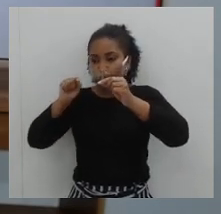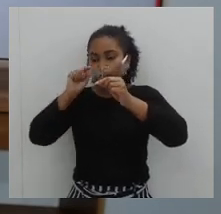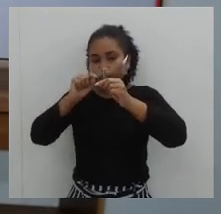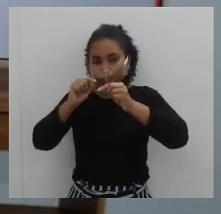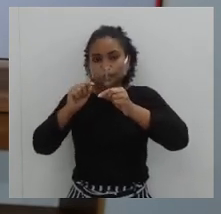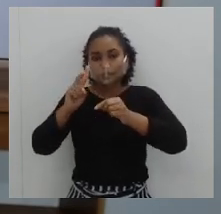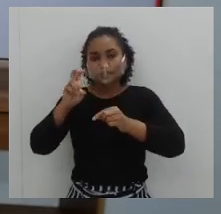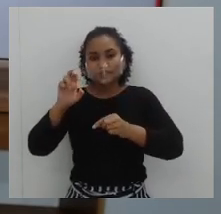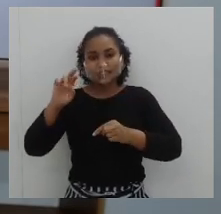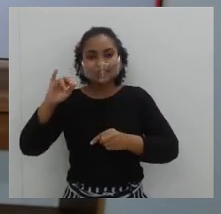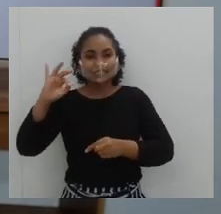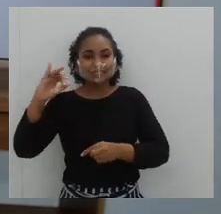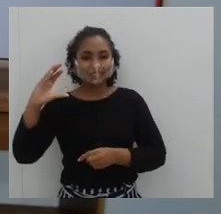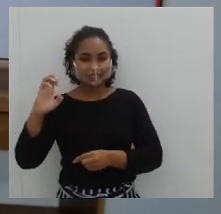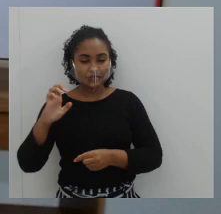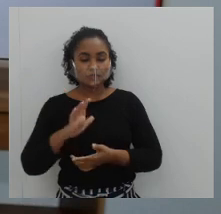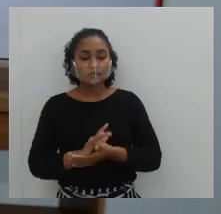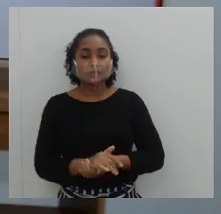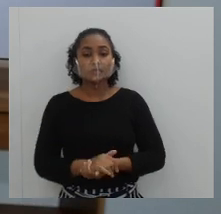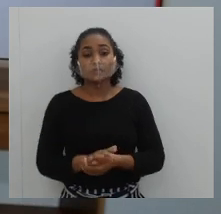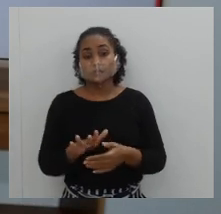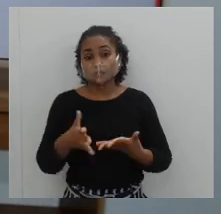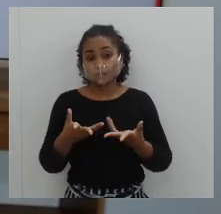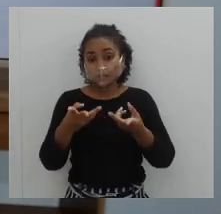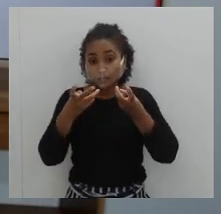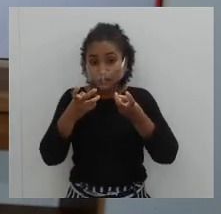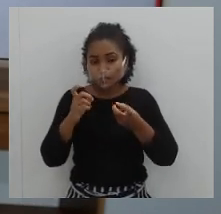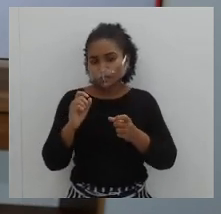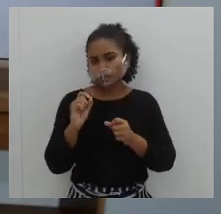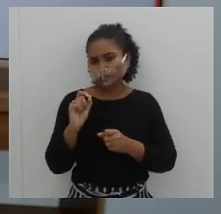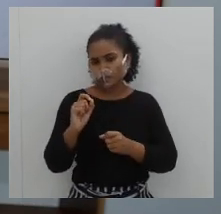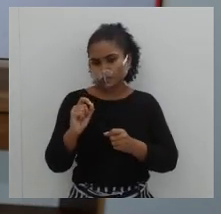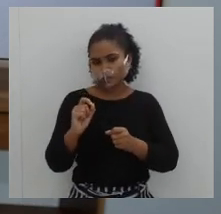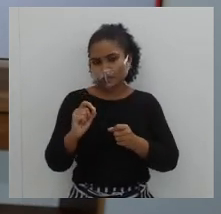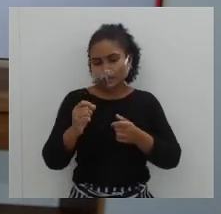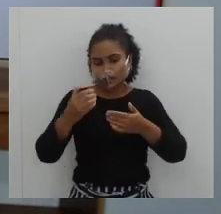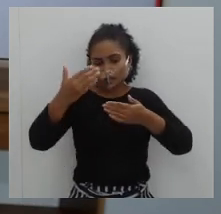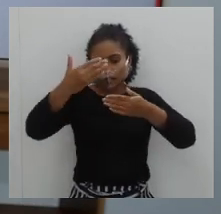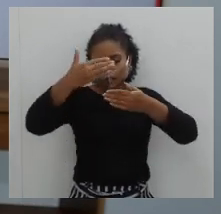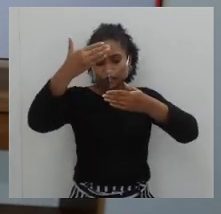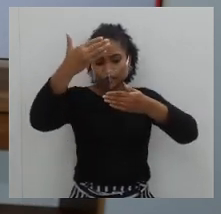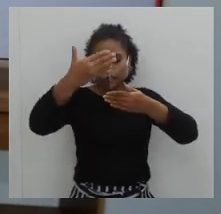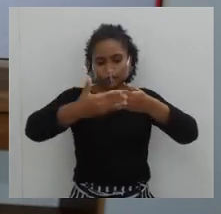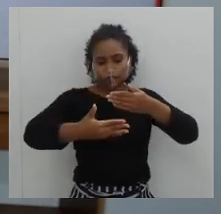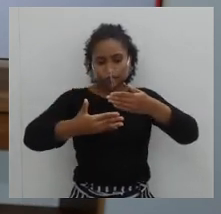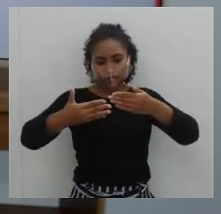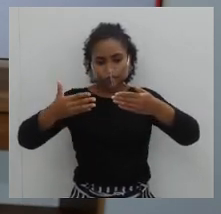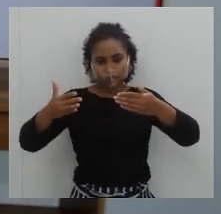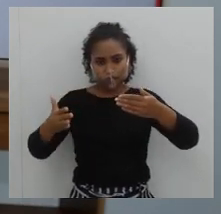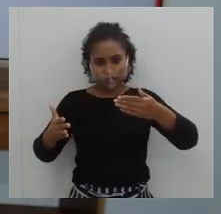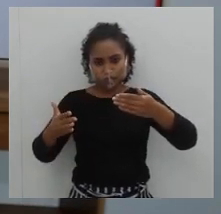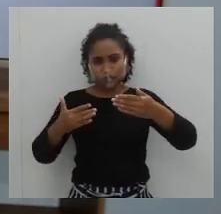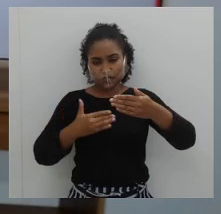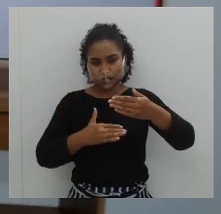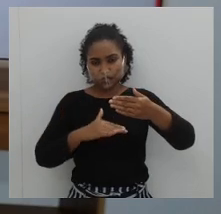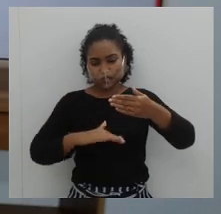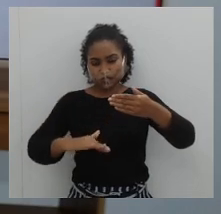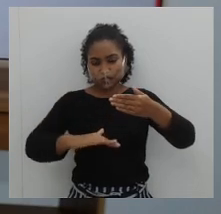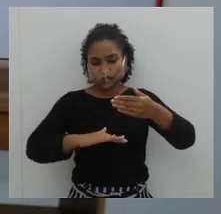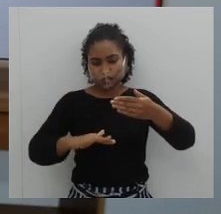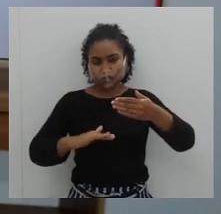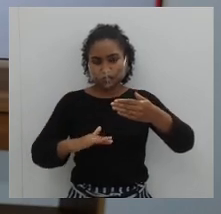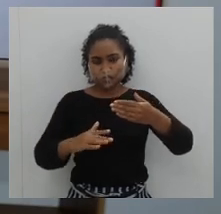Observando aquele paralelepípedo, a figura destaca também a face. Não significa que só tem uma